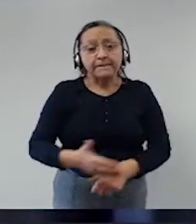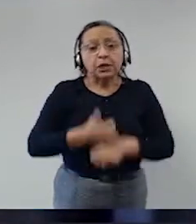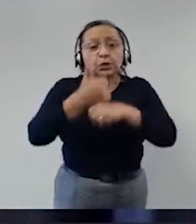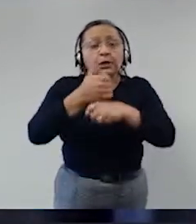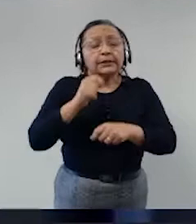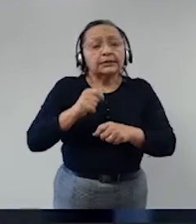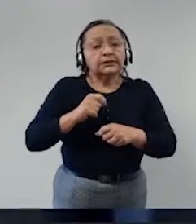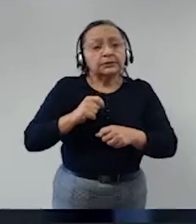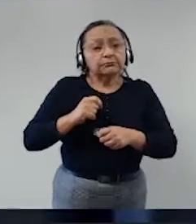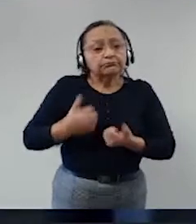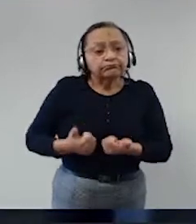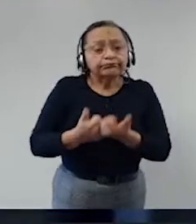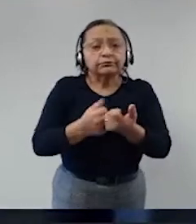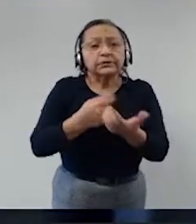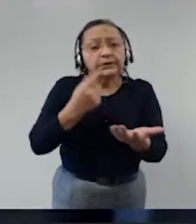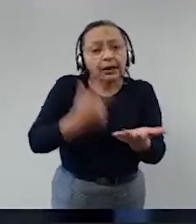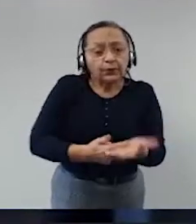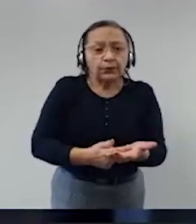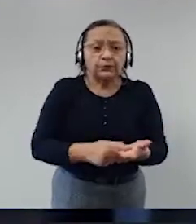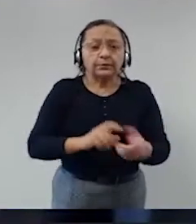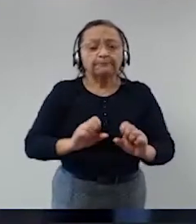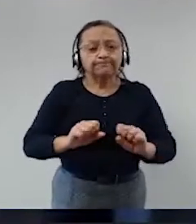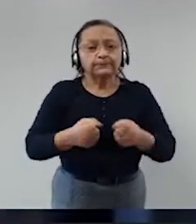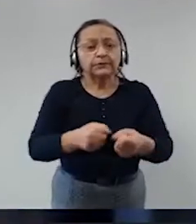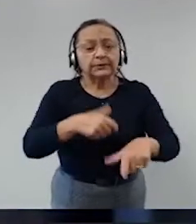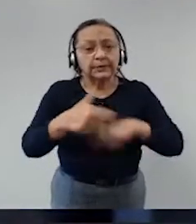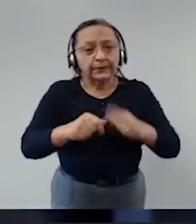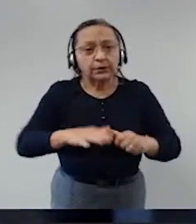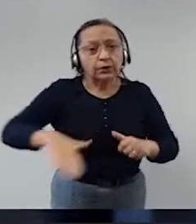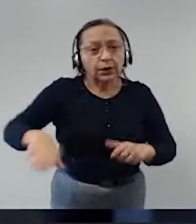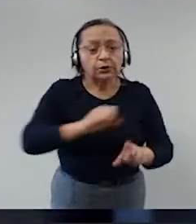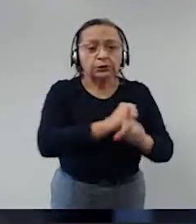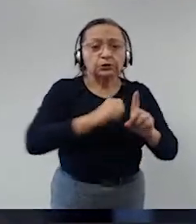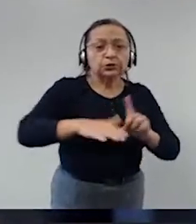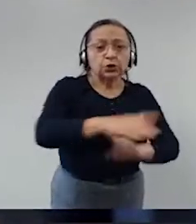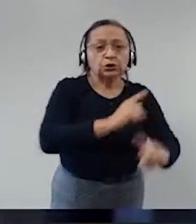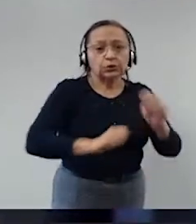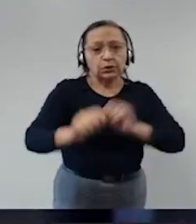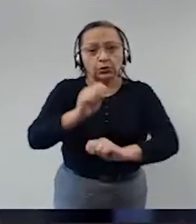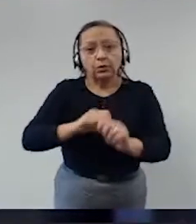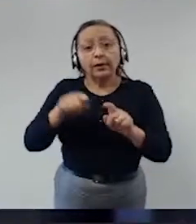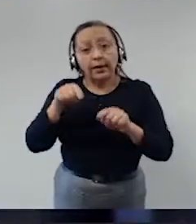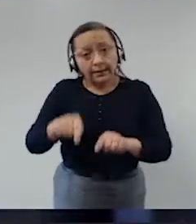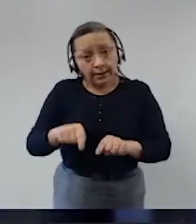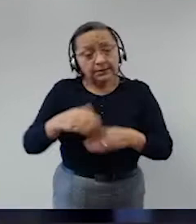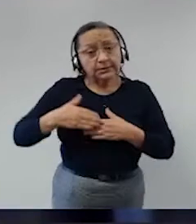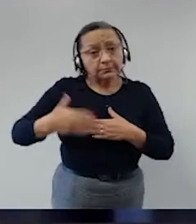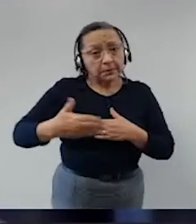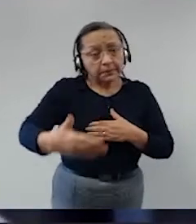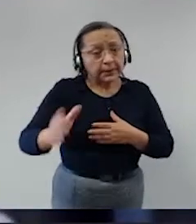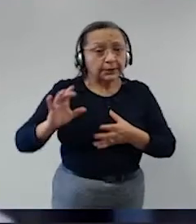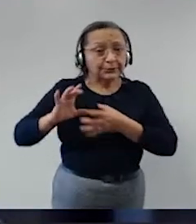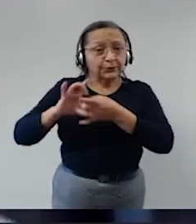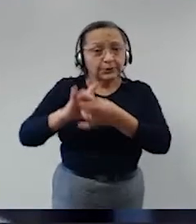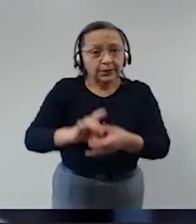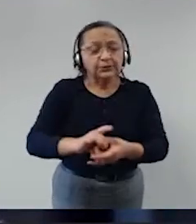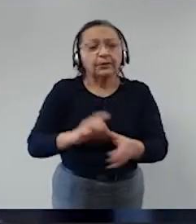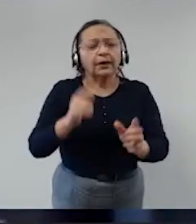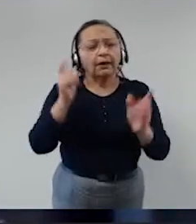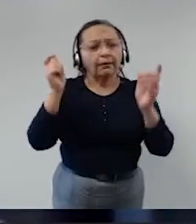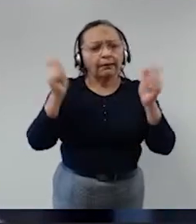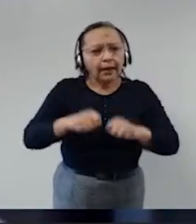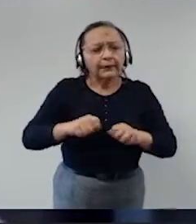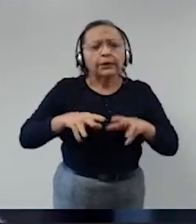condições desta pactuação, da força de trabalho na ordem socioeconômica. E é nesta perspectiva, meus amigos, que cabe